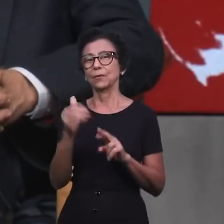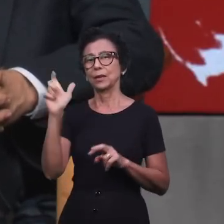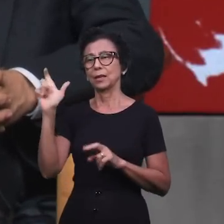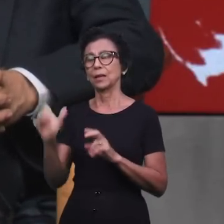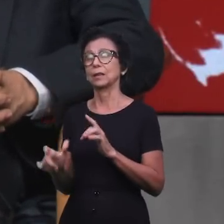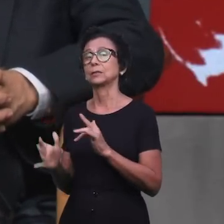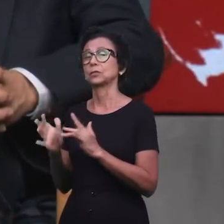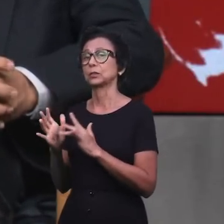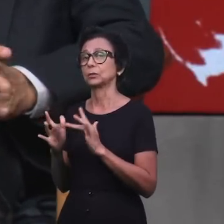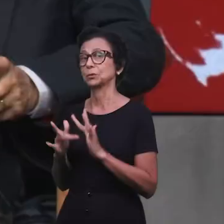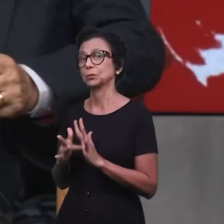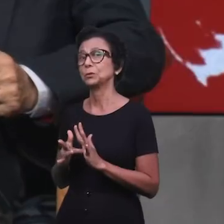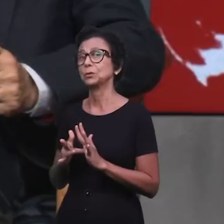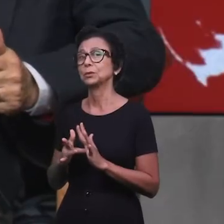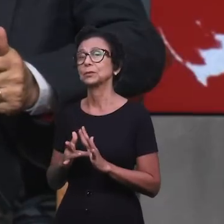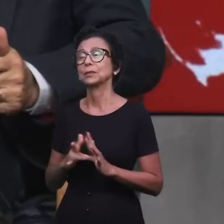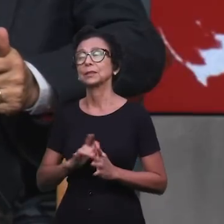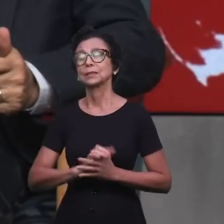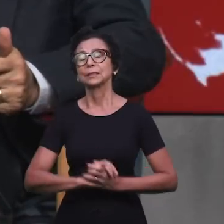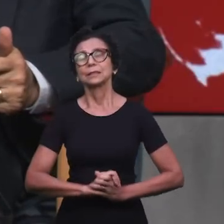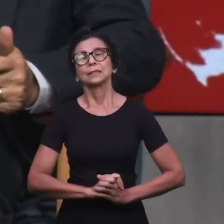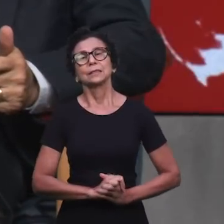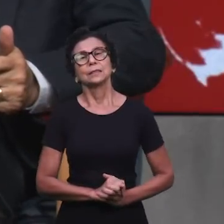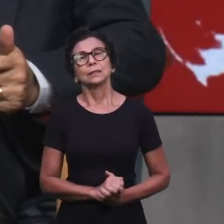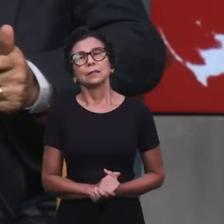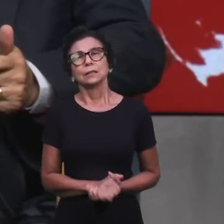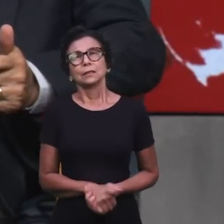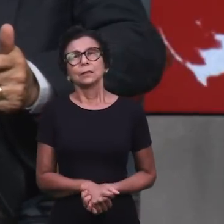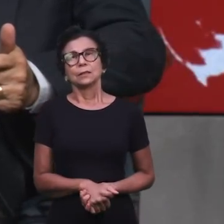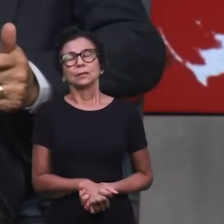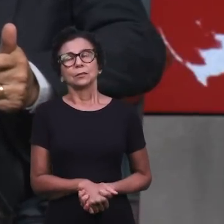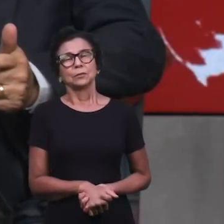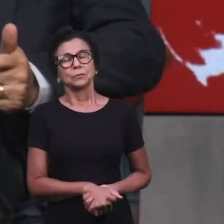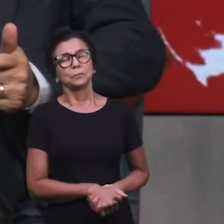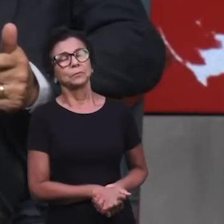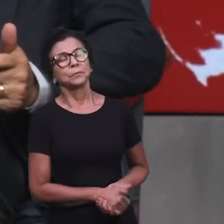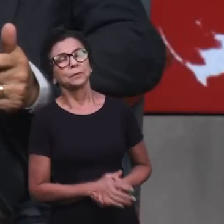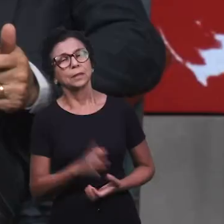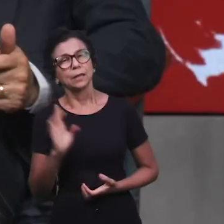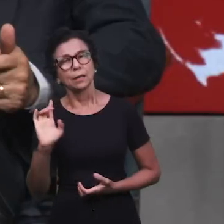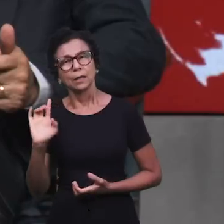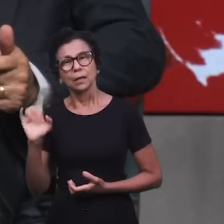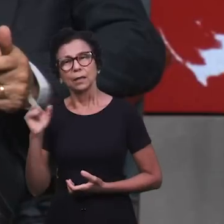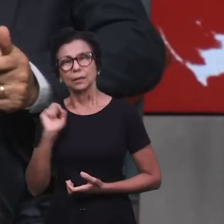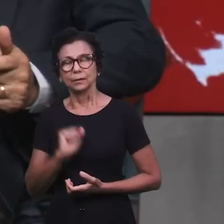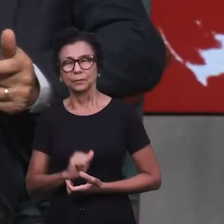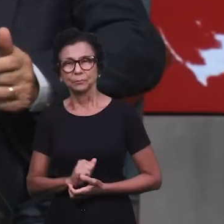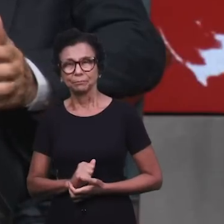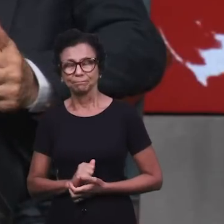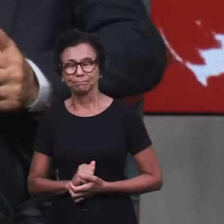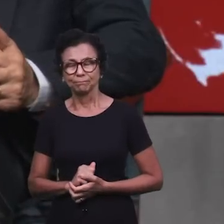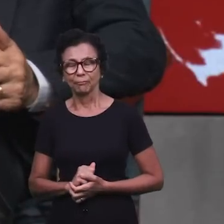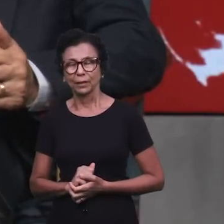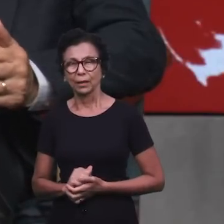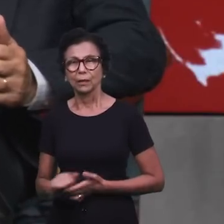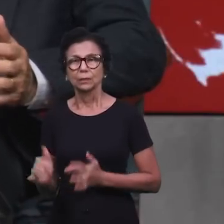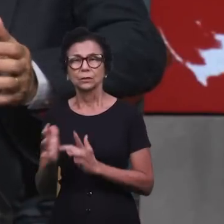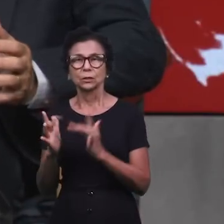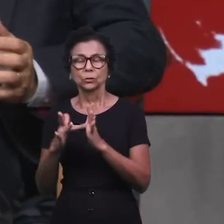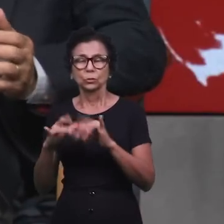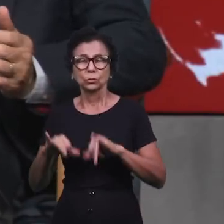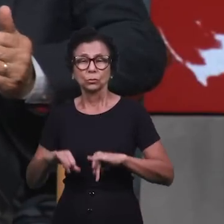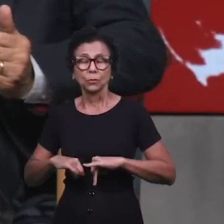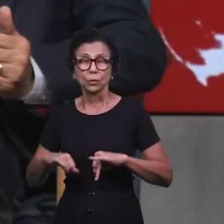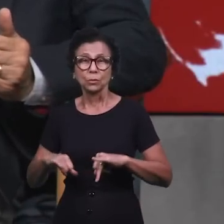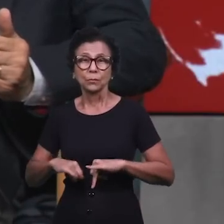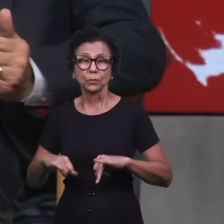ele diz? Pelas suas pisaduras nós fomos sarados.